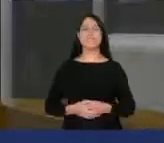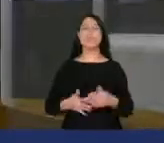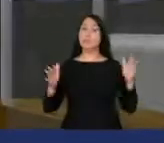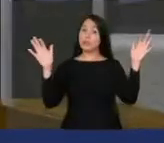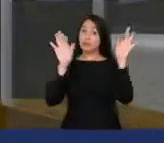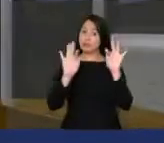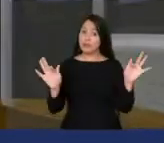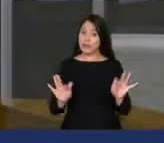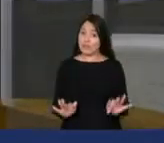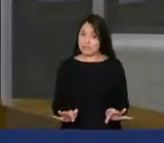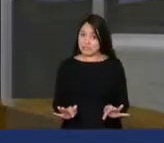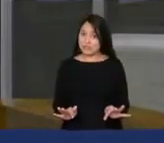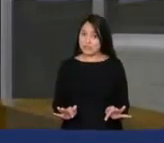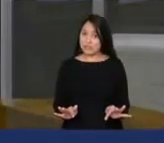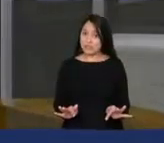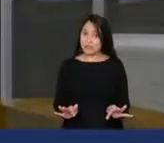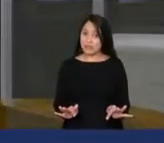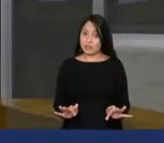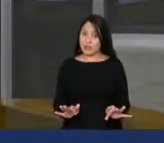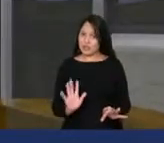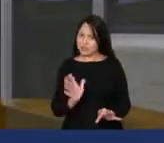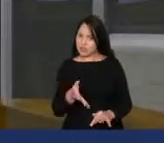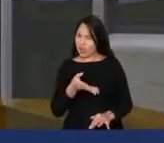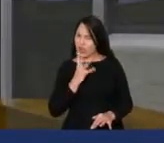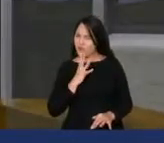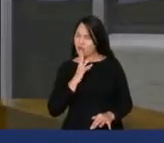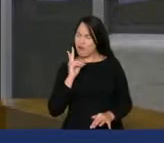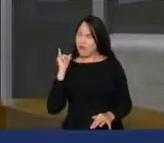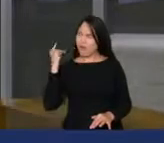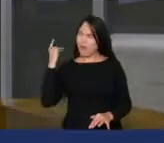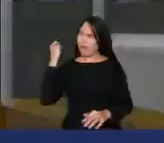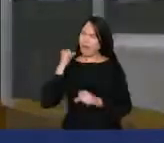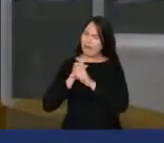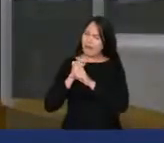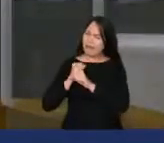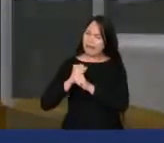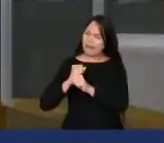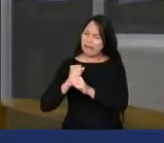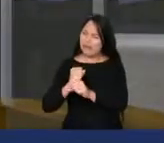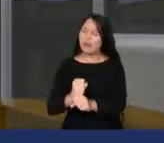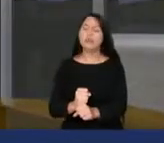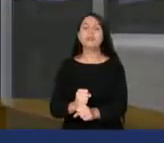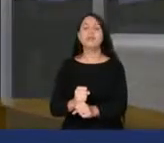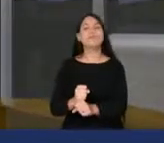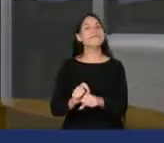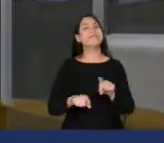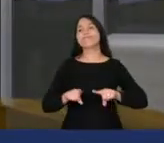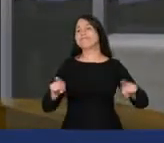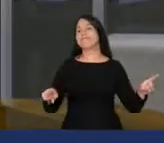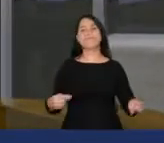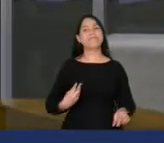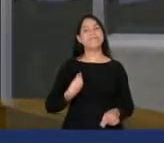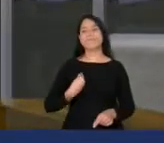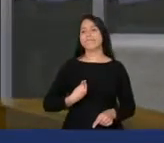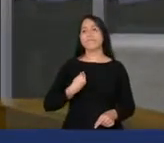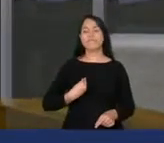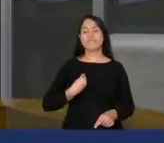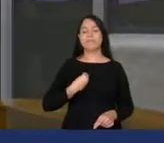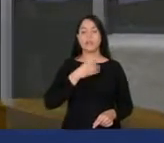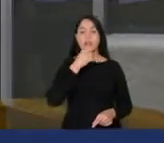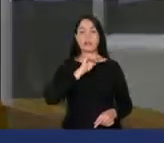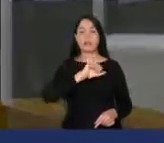que já conheço há anos, alguns que já não estão mais aqui conosco, como meus padrinhos de